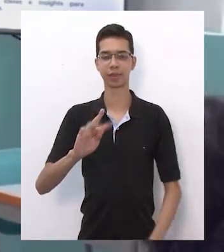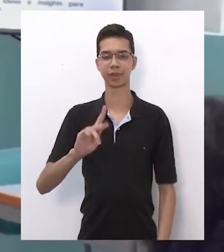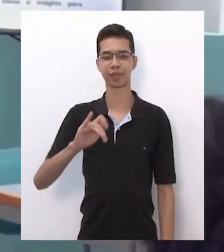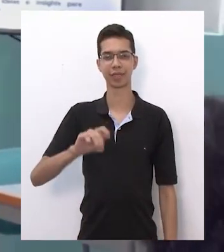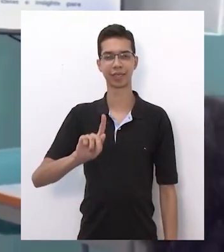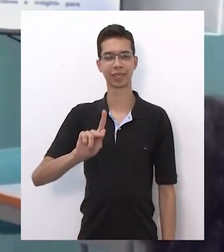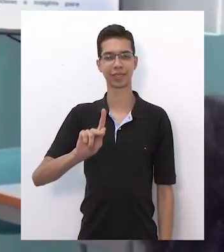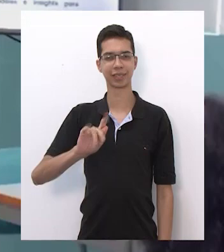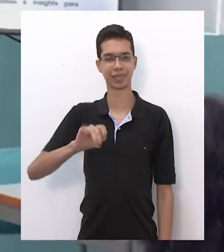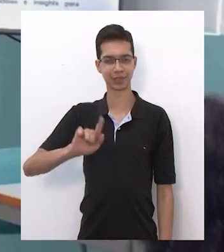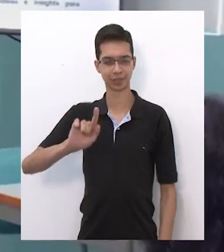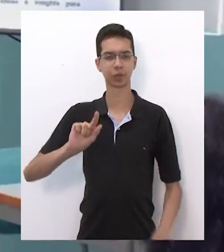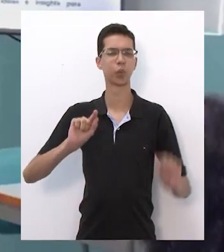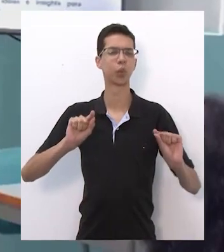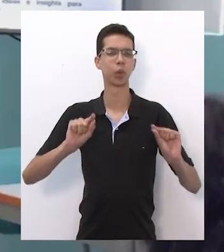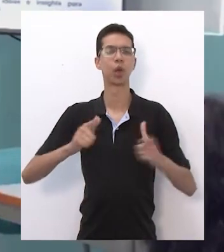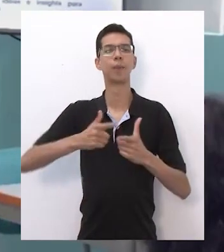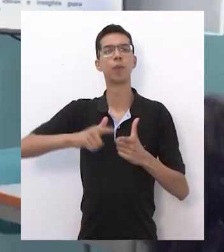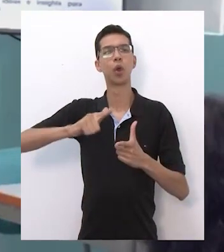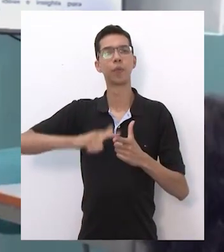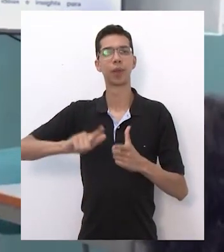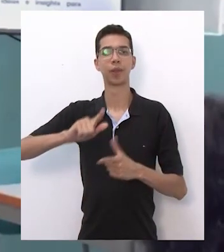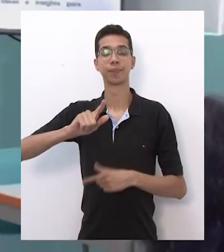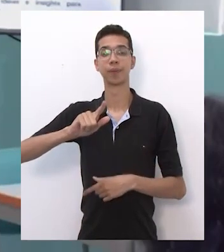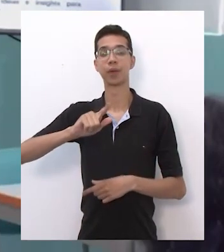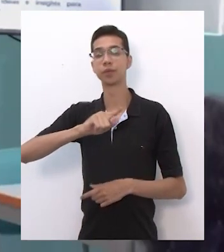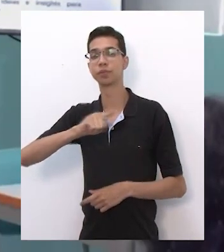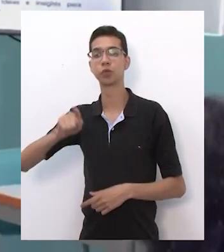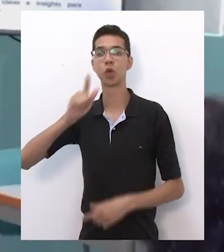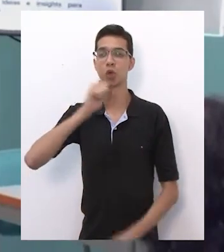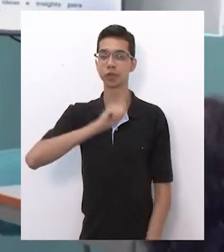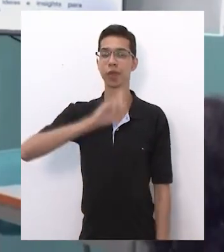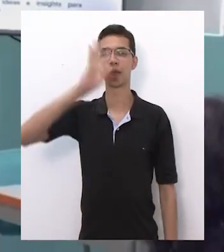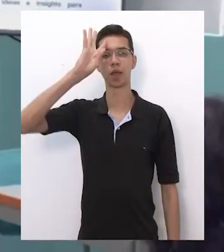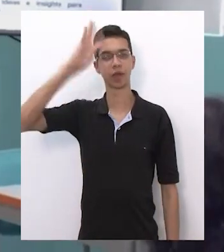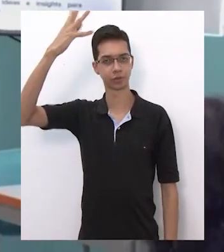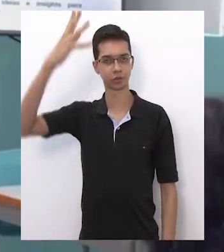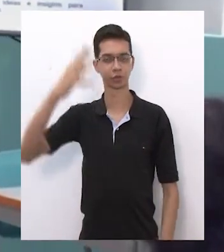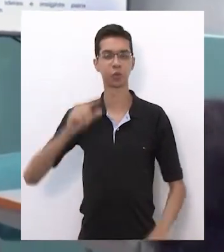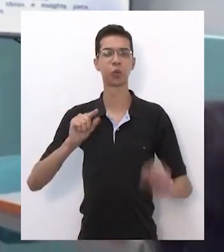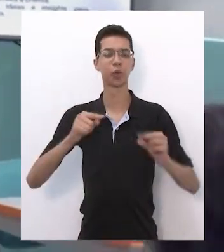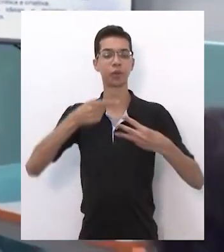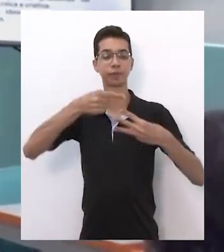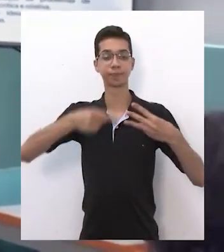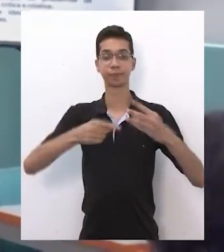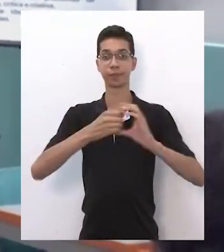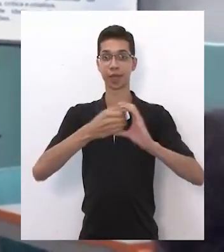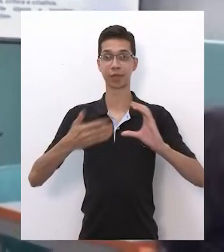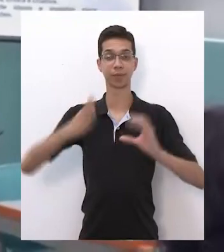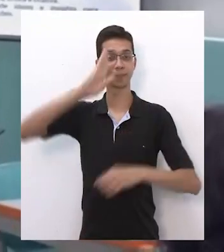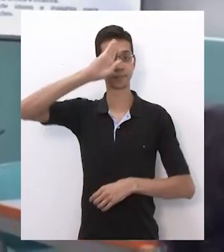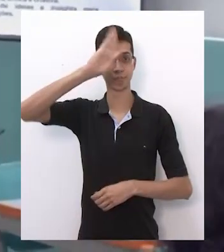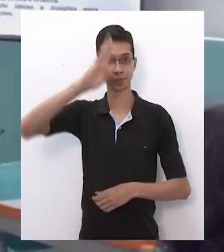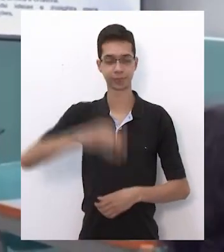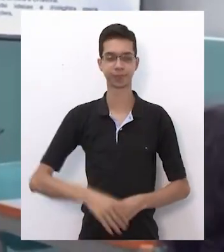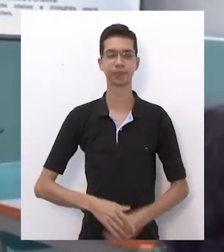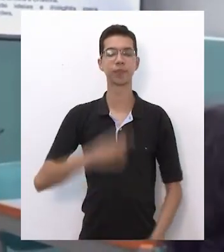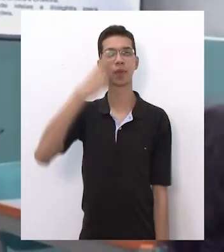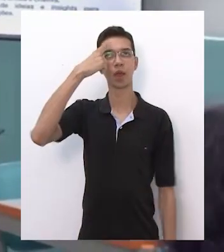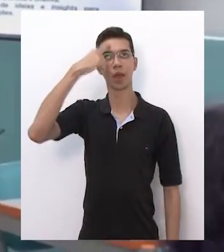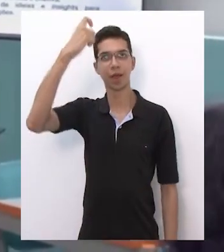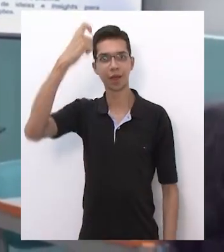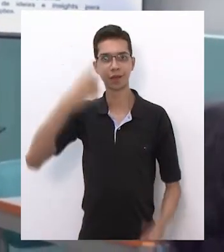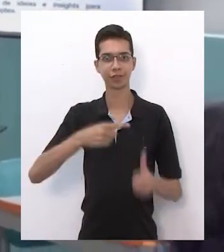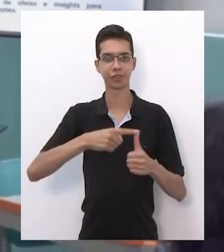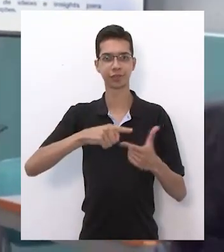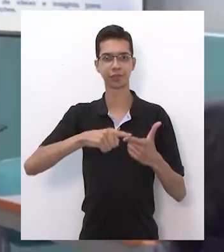de problemas em que ela tem 3 características principais. Ela é criativa, crítica e